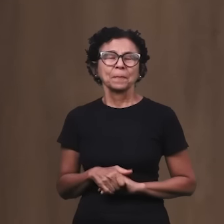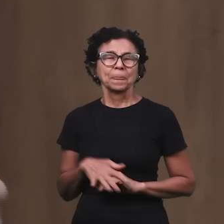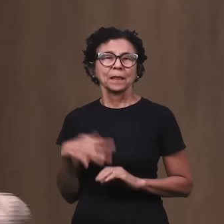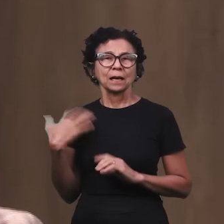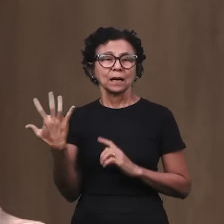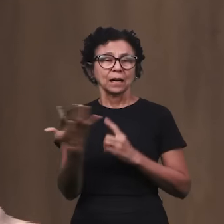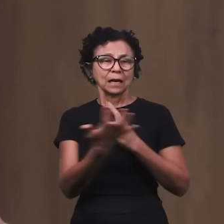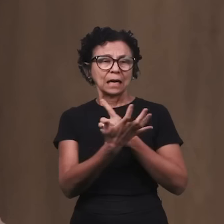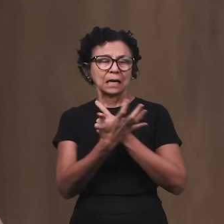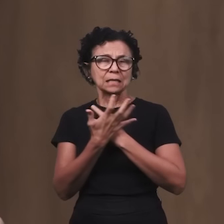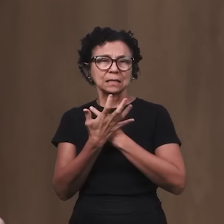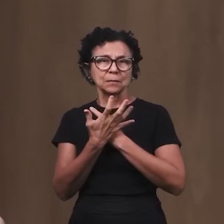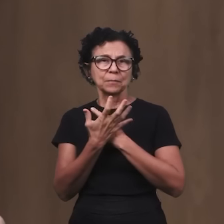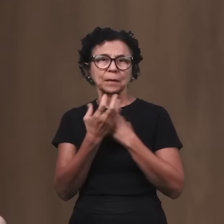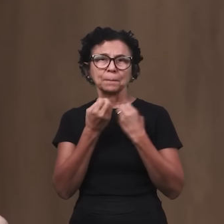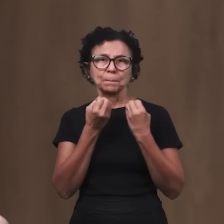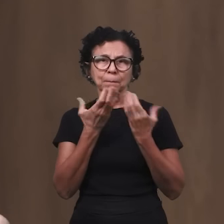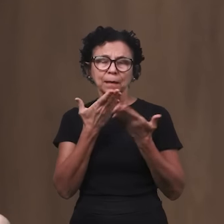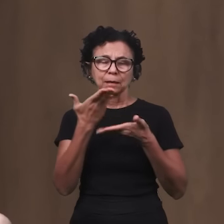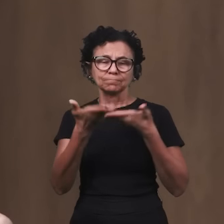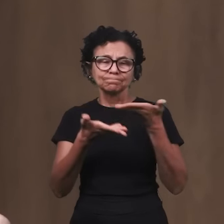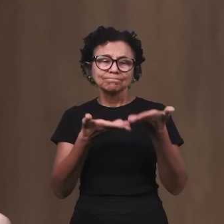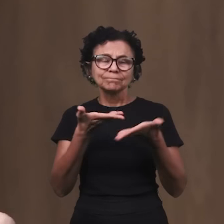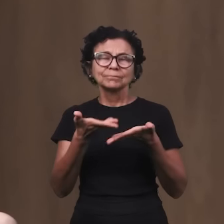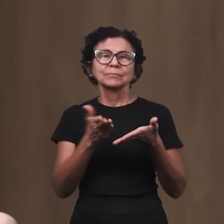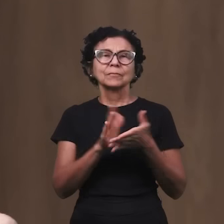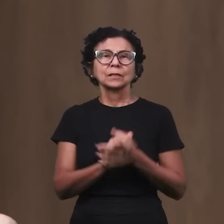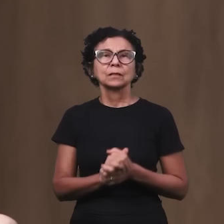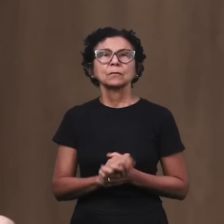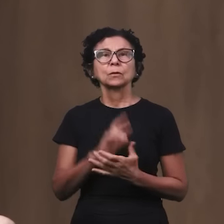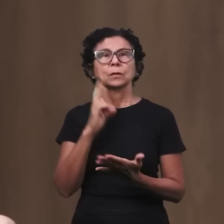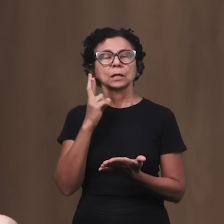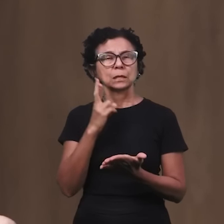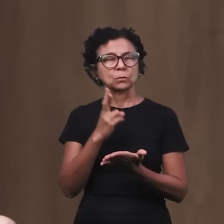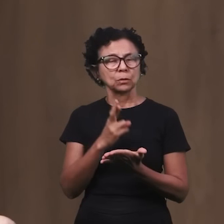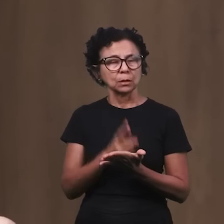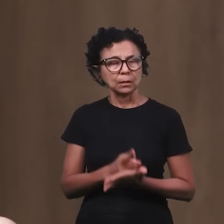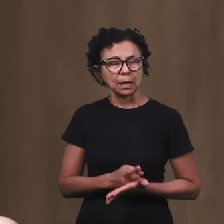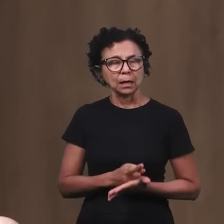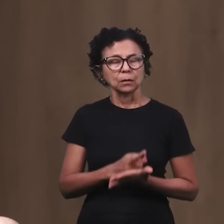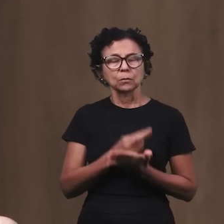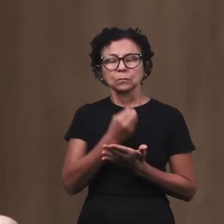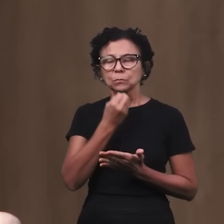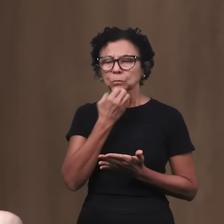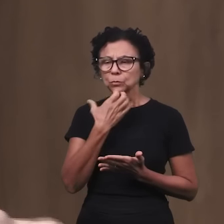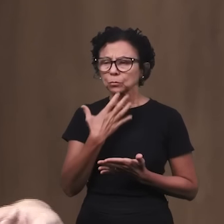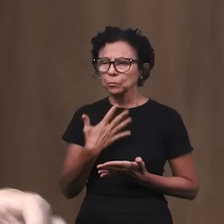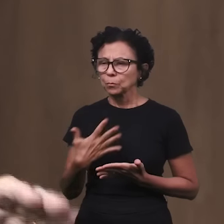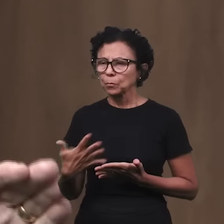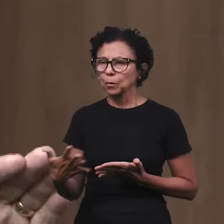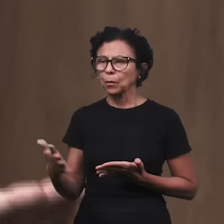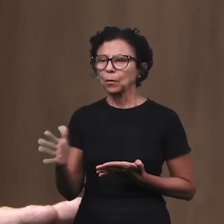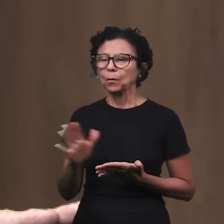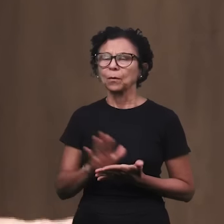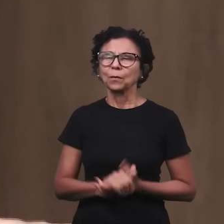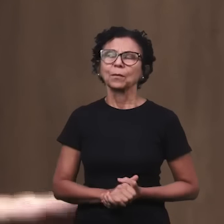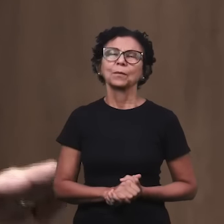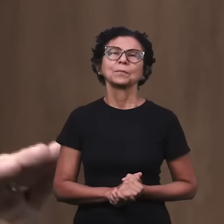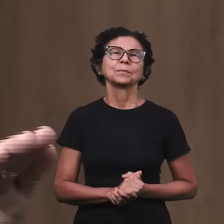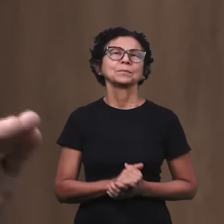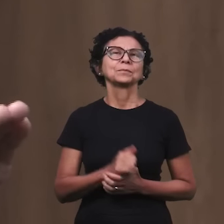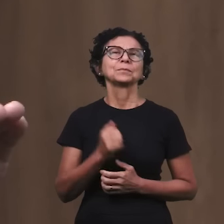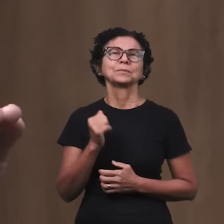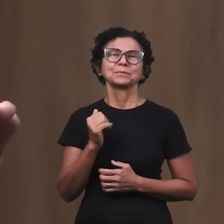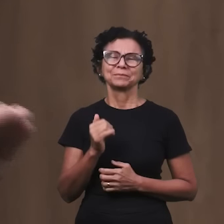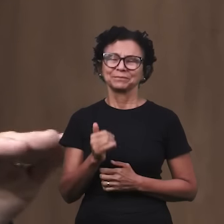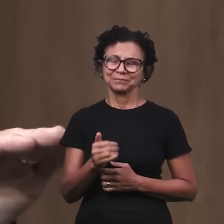vai ter resultado satisfatório, uma vida estável, duradoura e pode ficar tranquila que